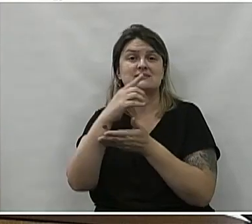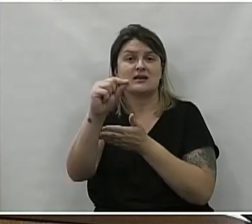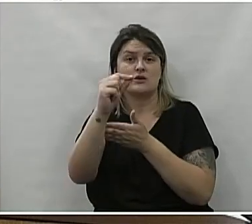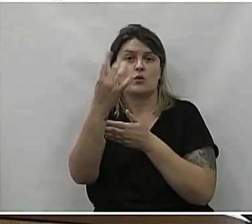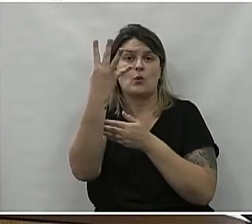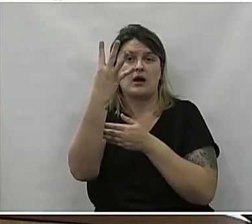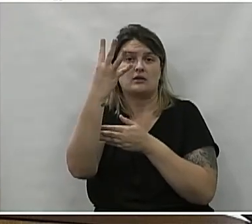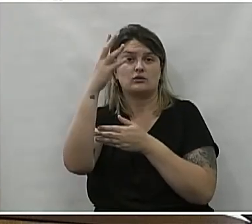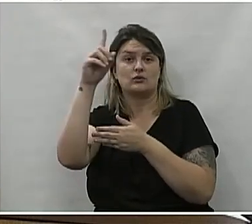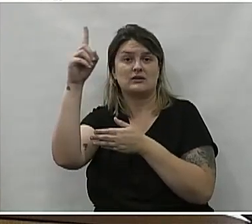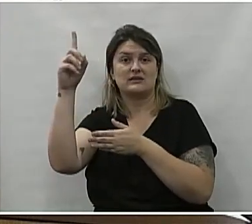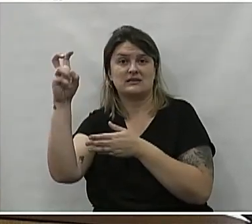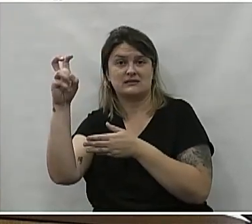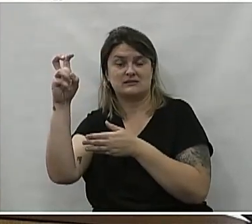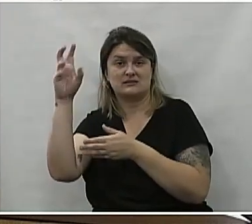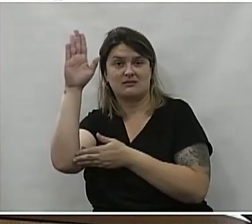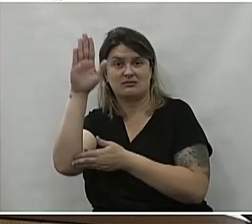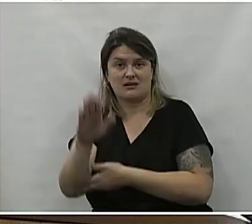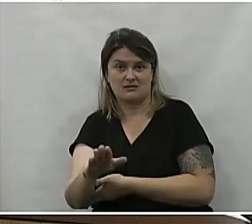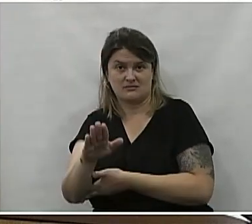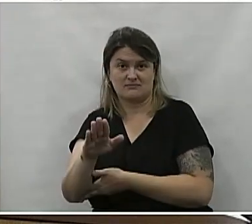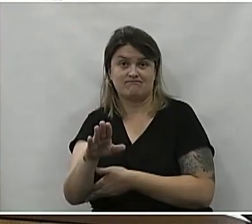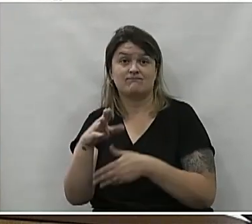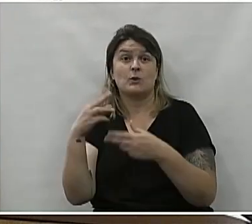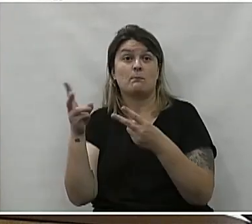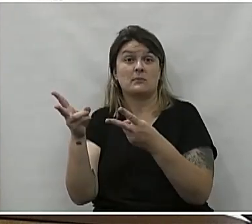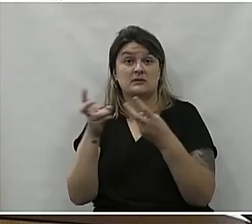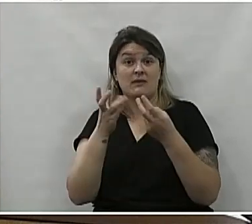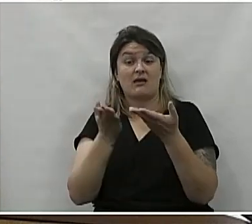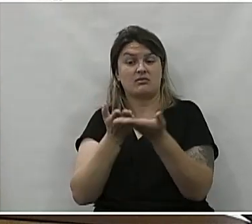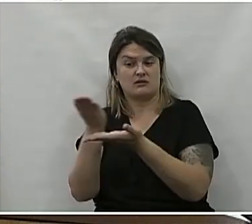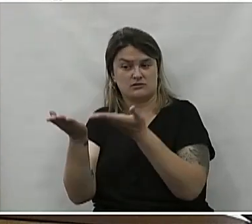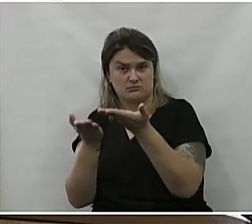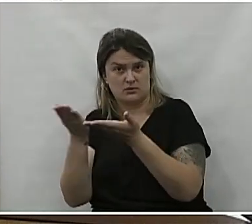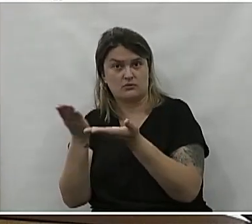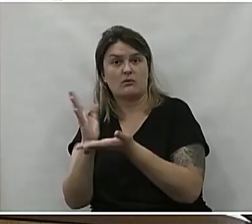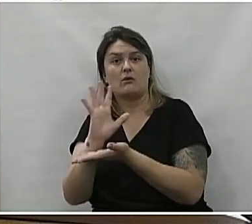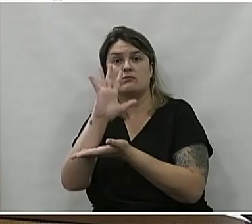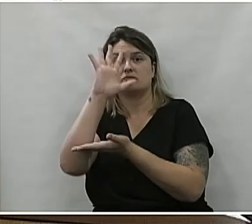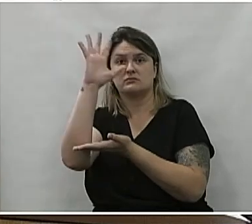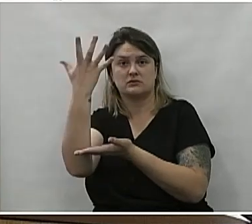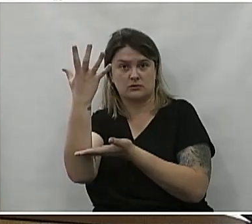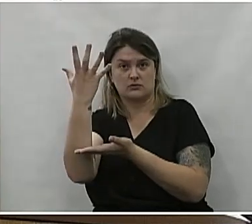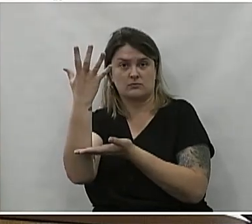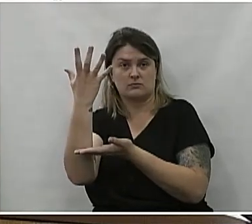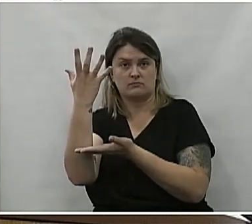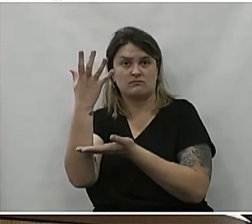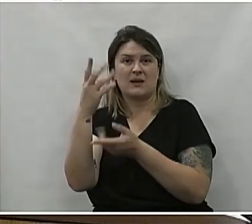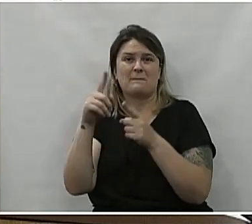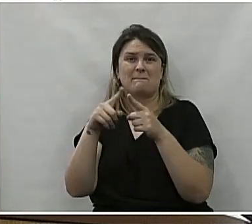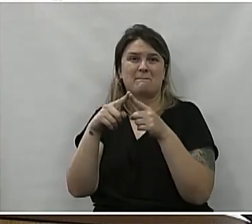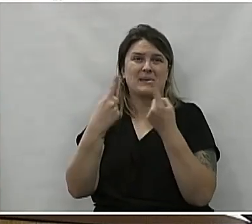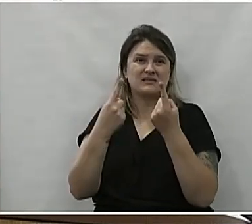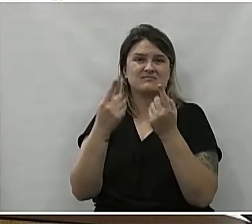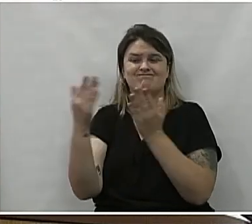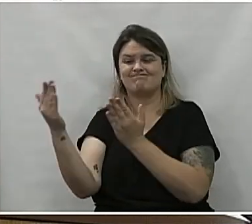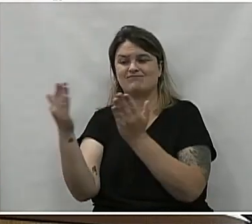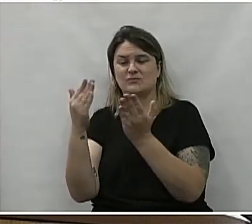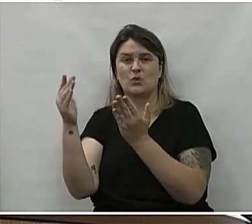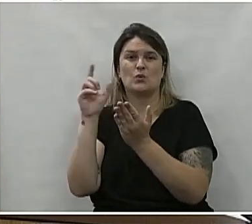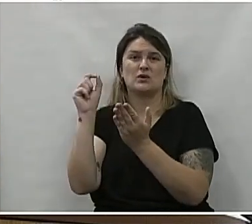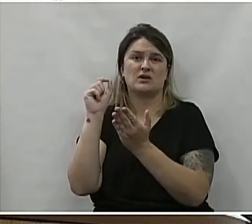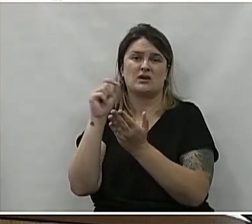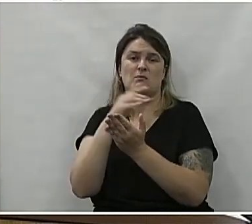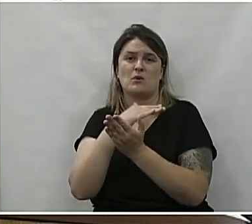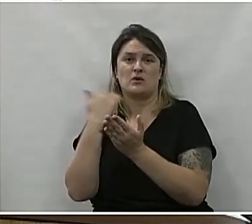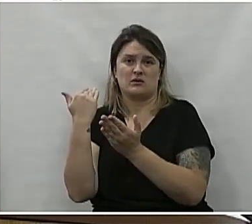4h15 da tarde Deste modo Denota-se Que o atendimento Prestado na unidade Não teria Correlação Com o triste episódio Muito